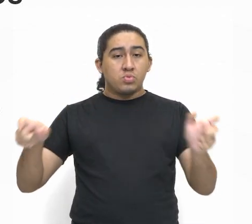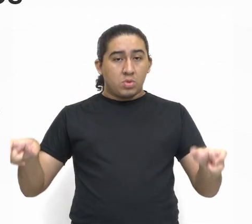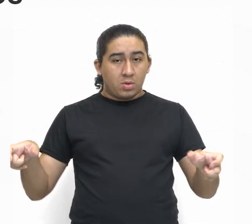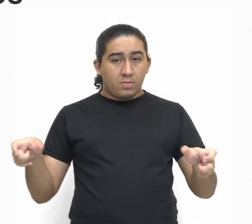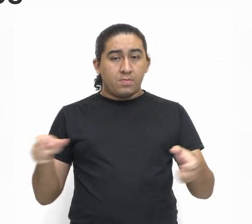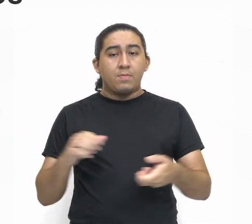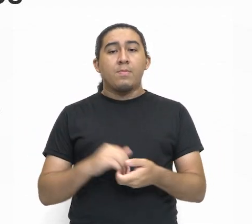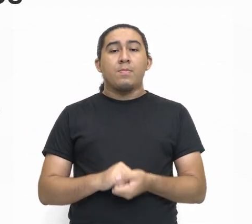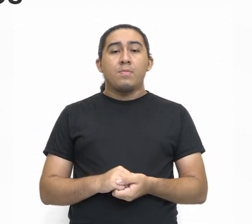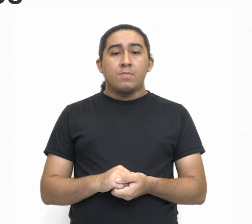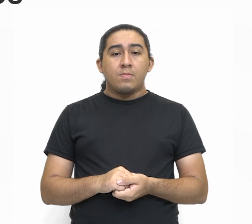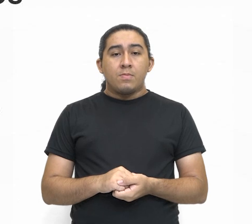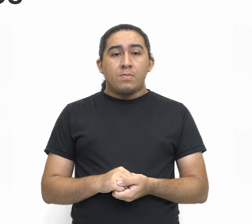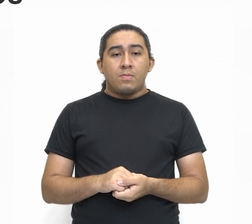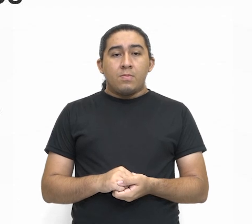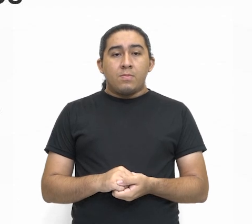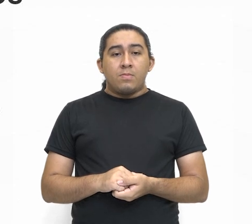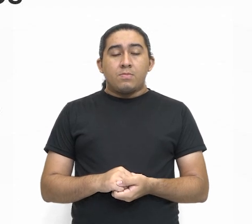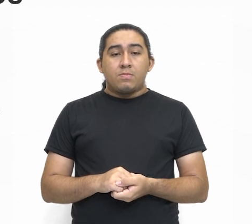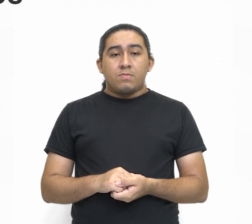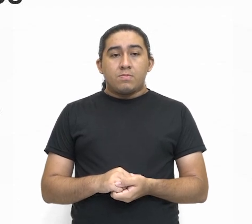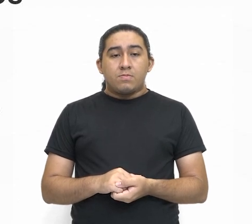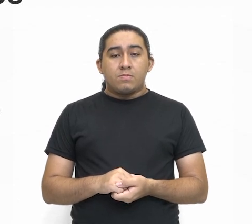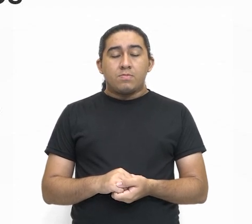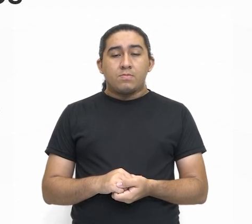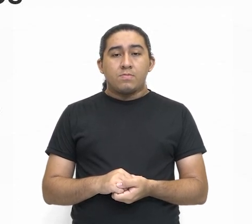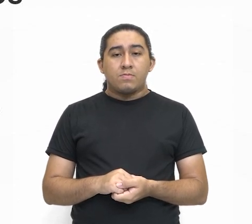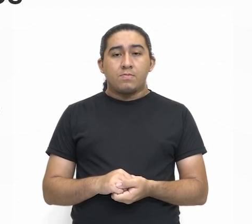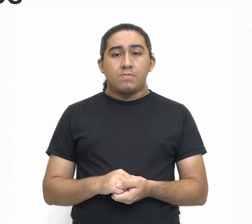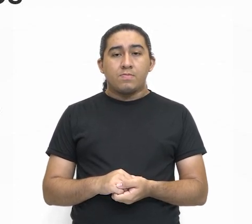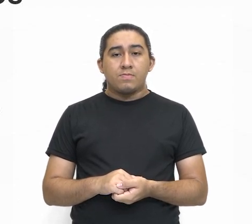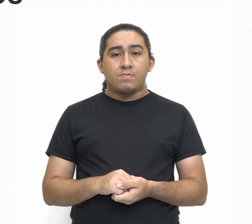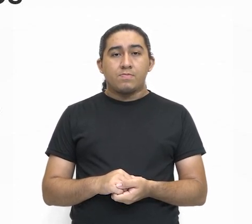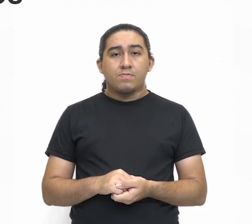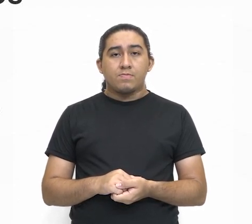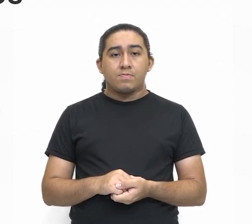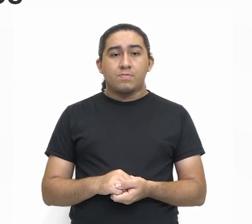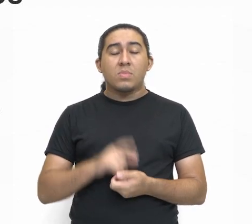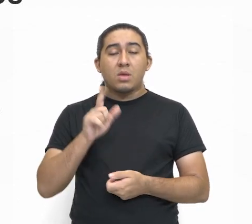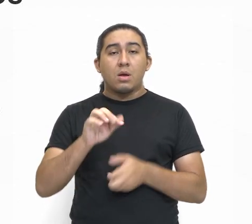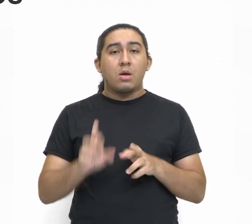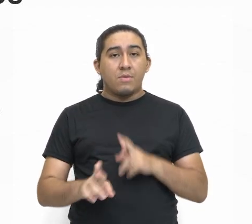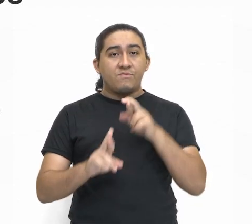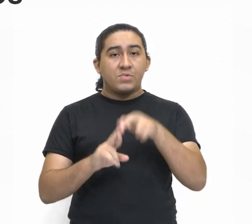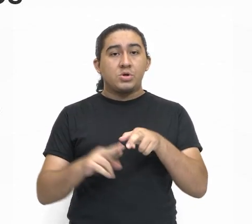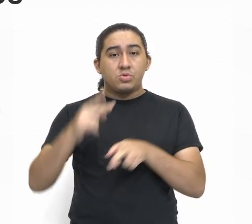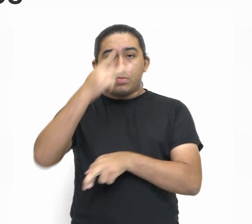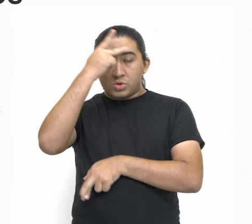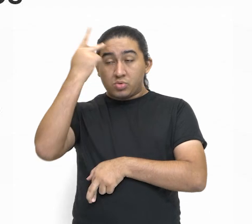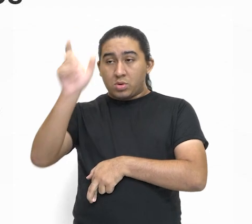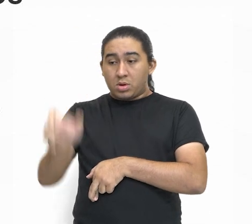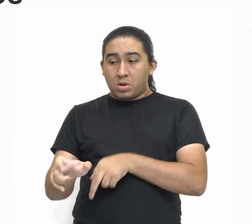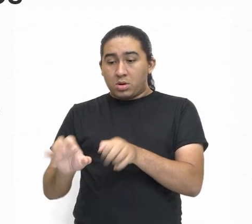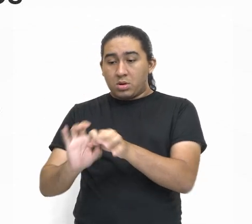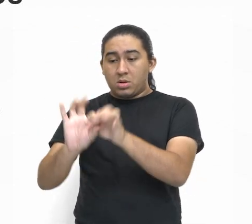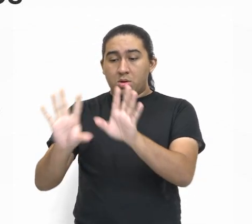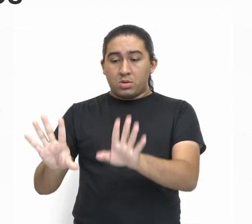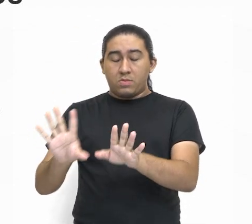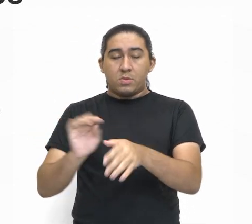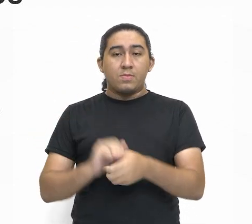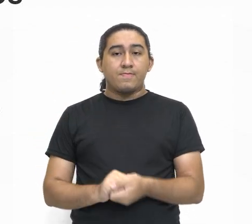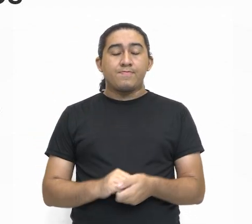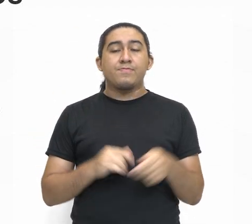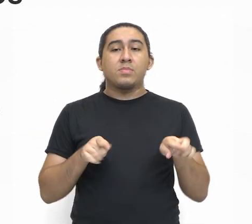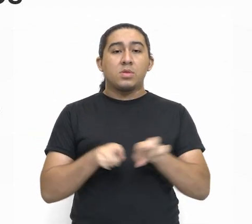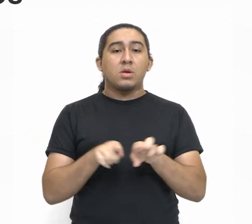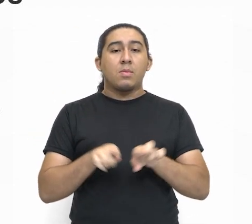Então, vejam bem, o direito civil está ligado com a liberdade do indivíduo, ela é individual. E a